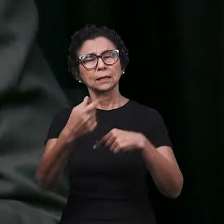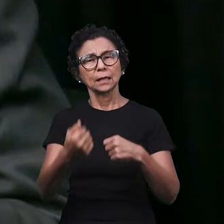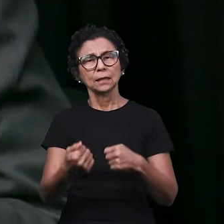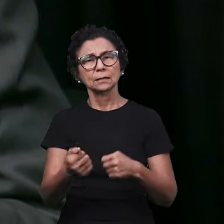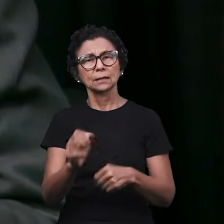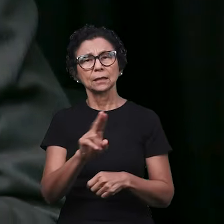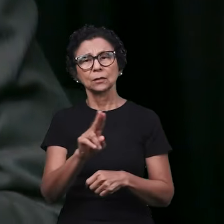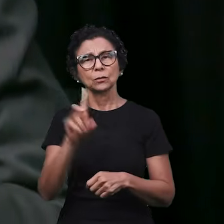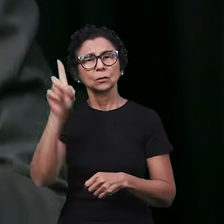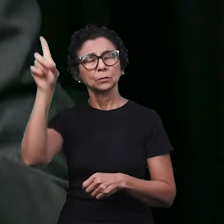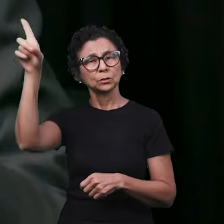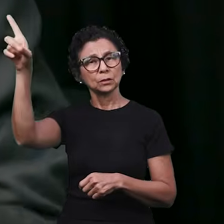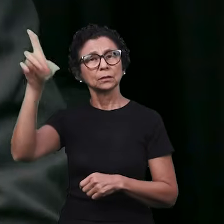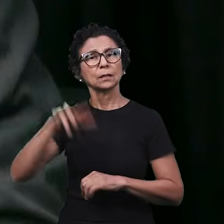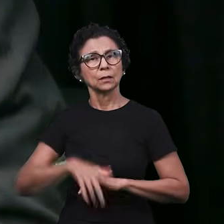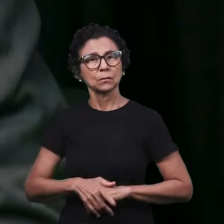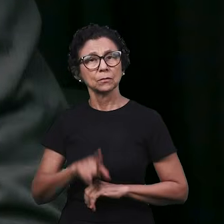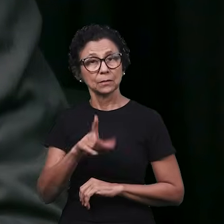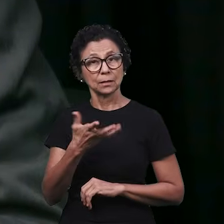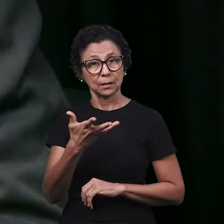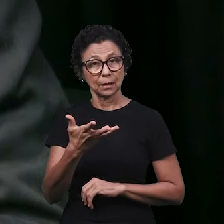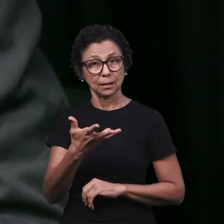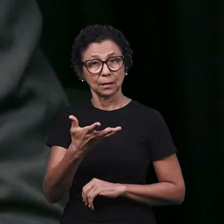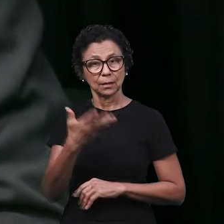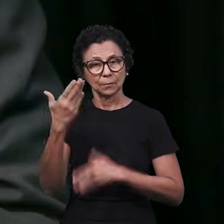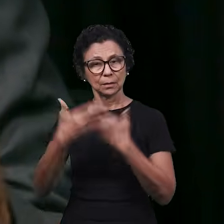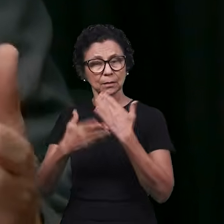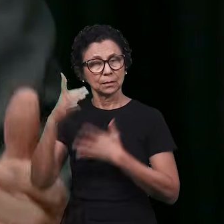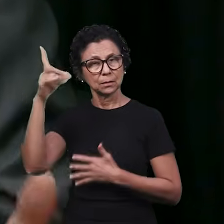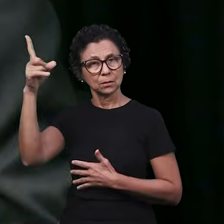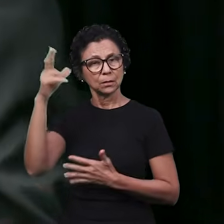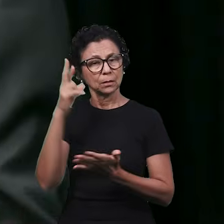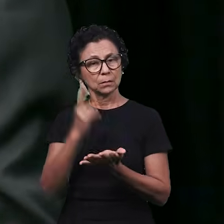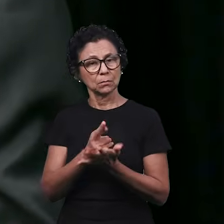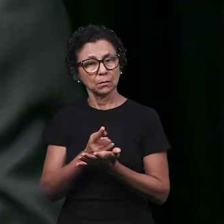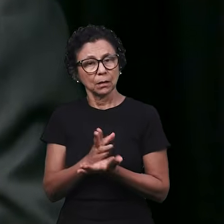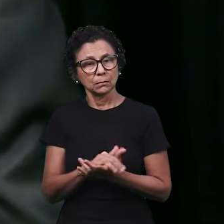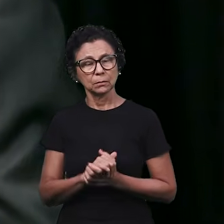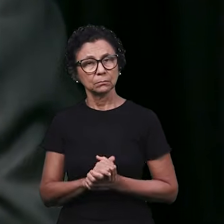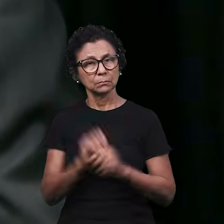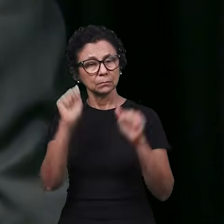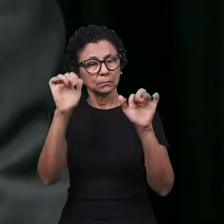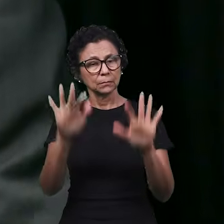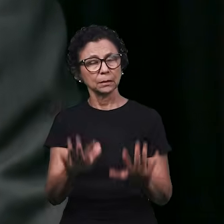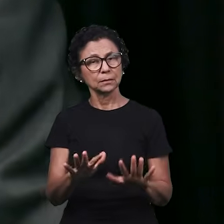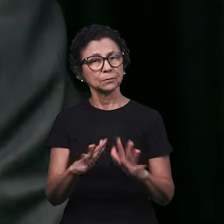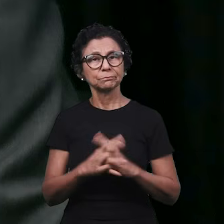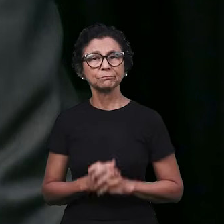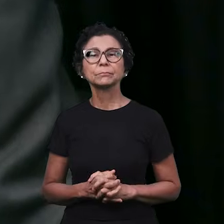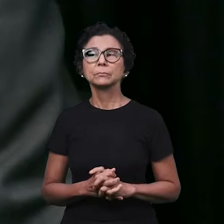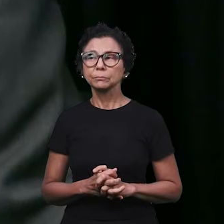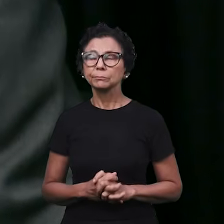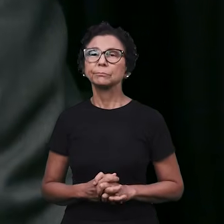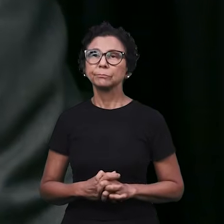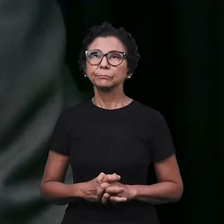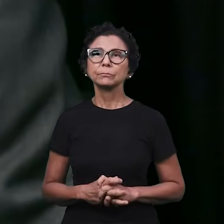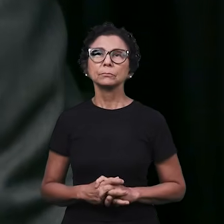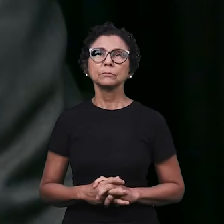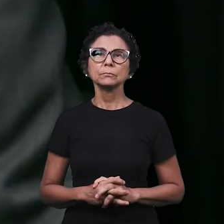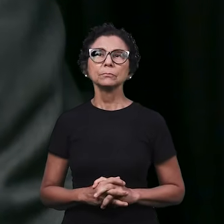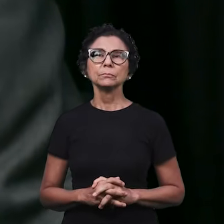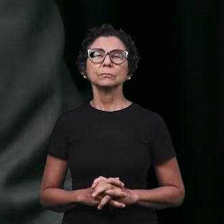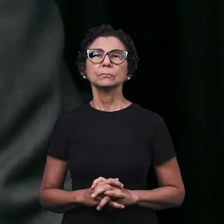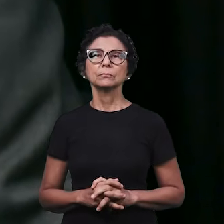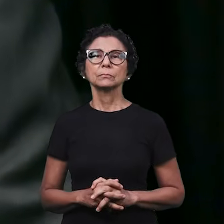para você, quando você quer essa presença de Deus na sua vida, o resultado disso é bênção. É bênção, né? É Glória a bênção Deus.